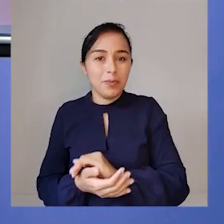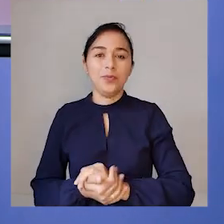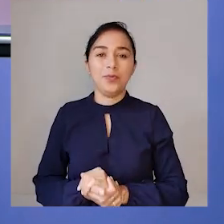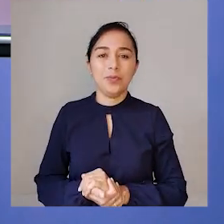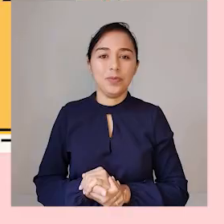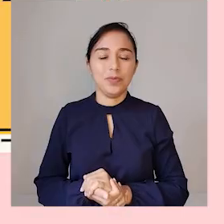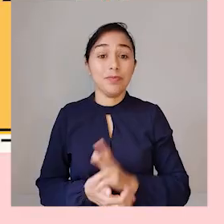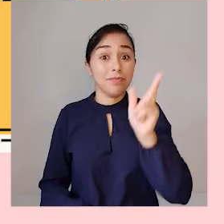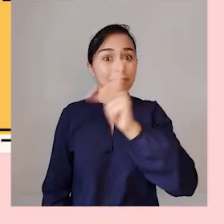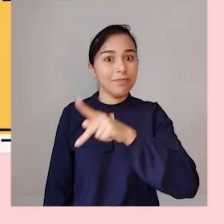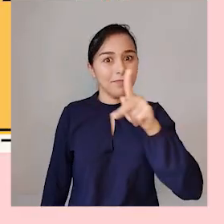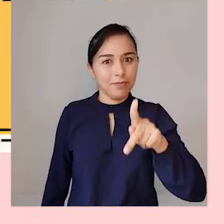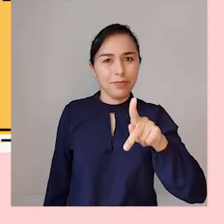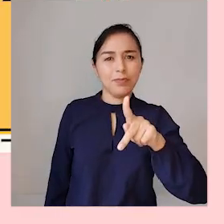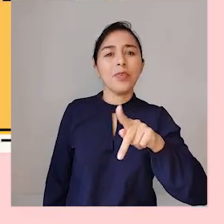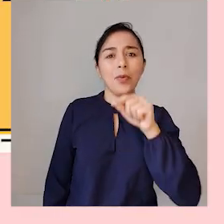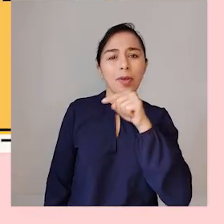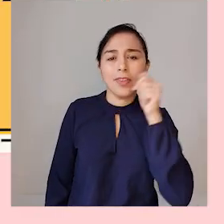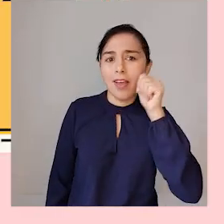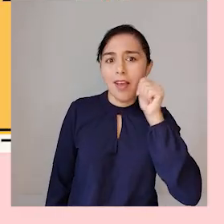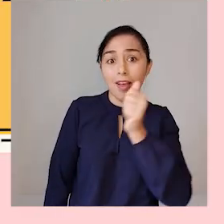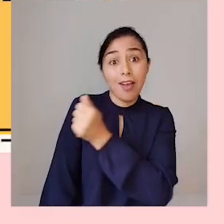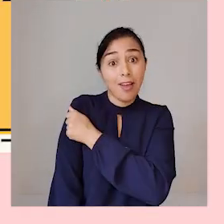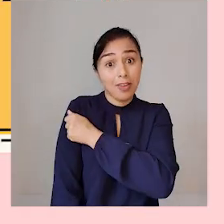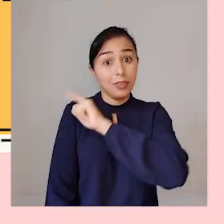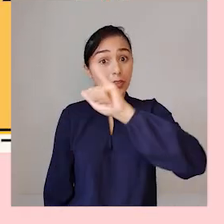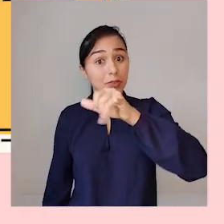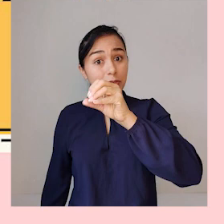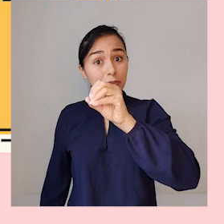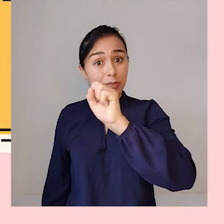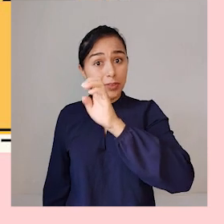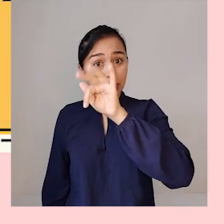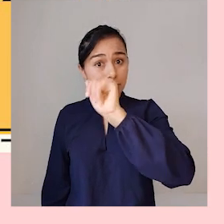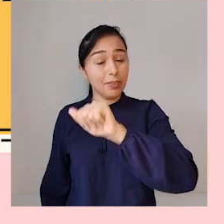A professora de Josefina passou o seguinte exercício: